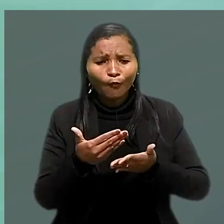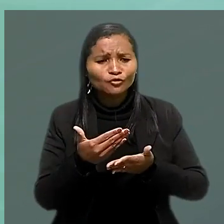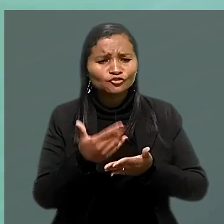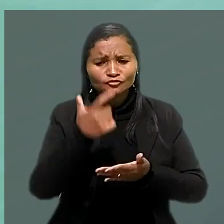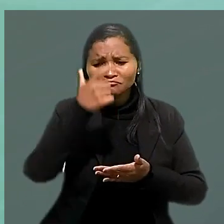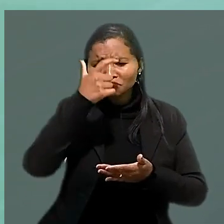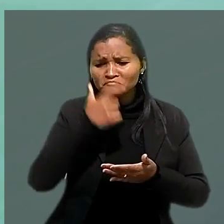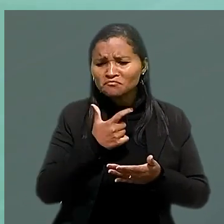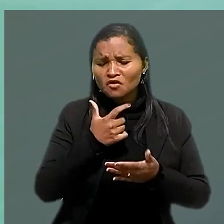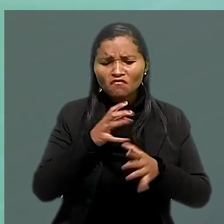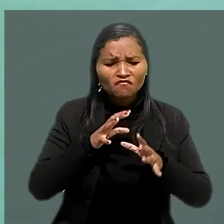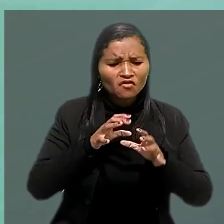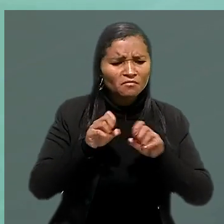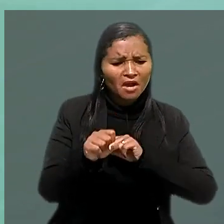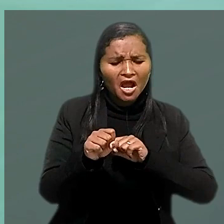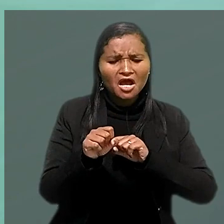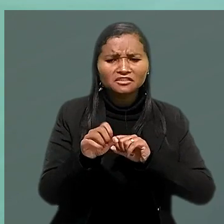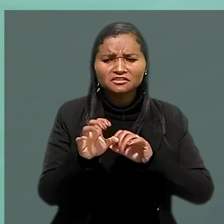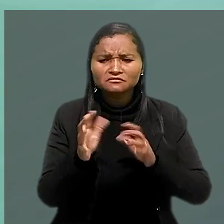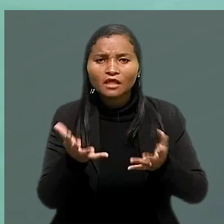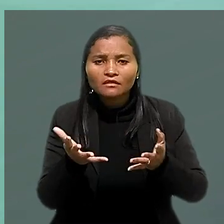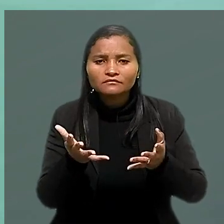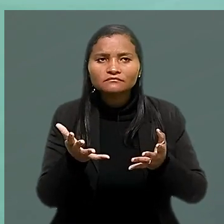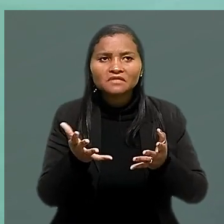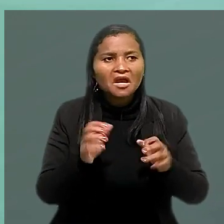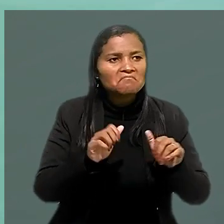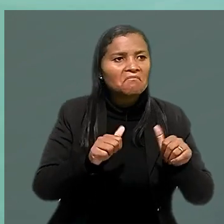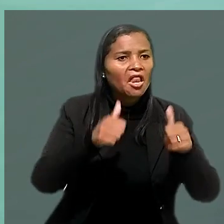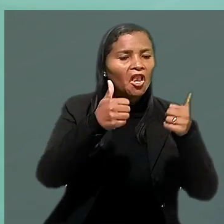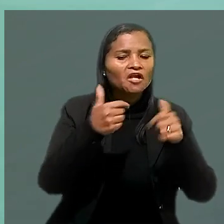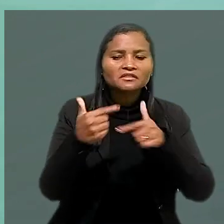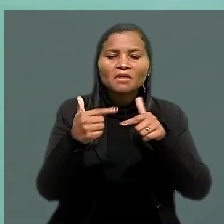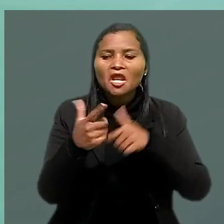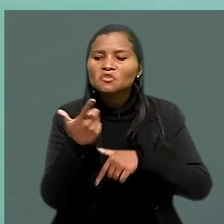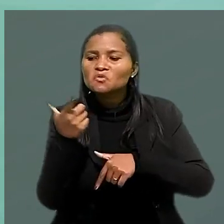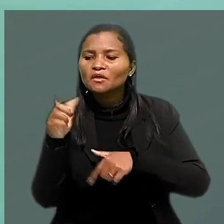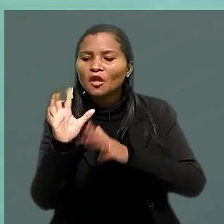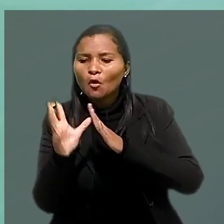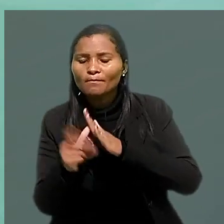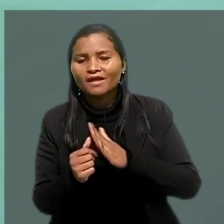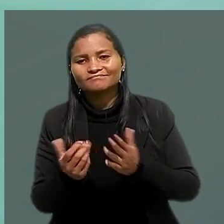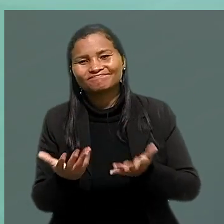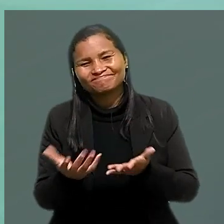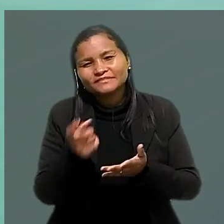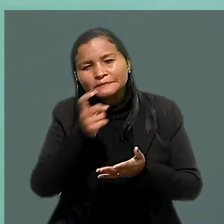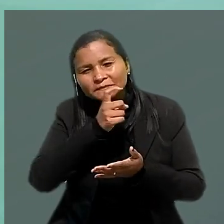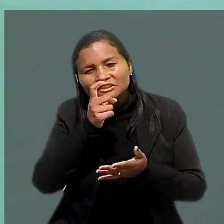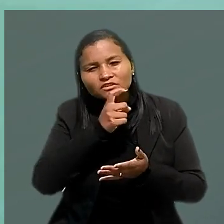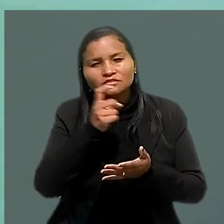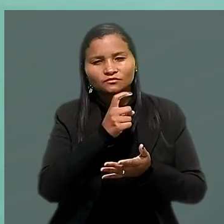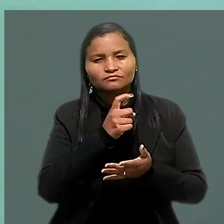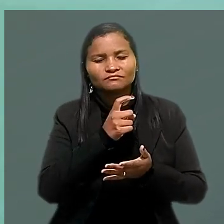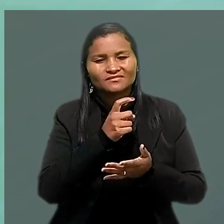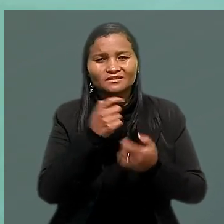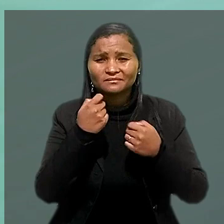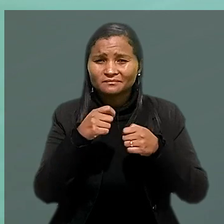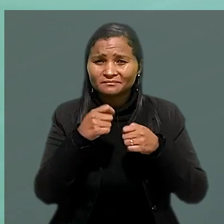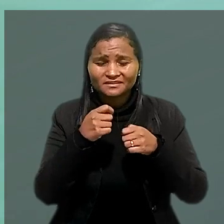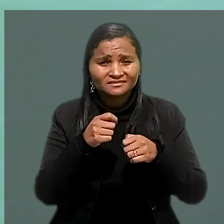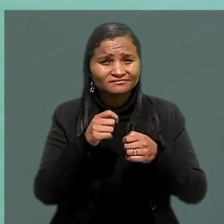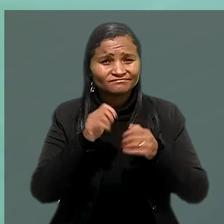hoje sou uma pessoa formada, enfim, é melhor trabalhar do que roubar, são grandes mitos que devem